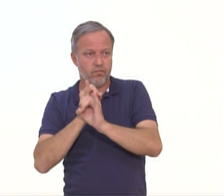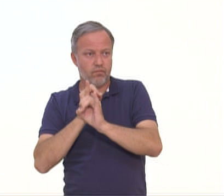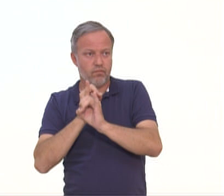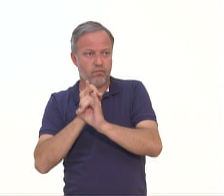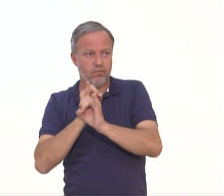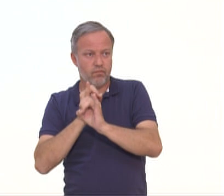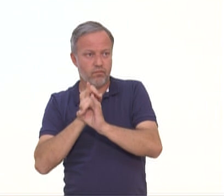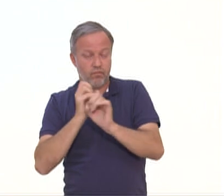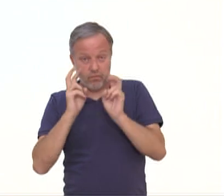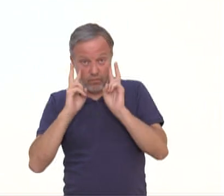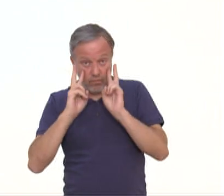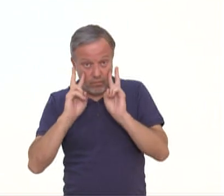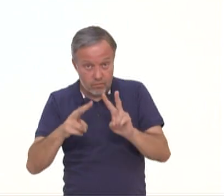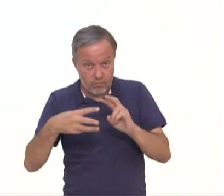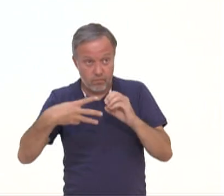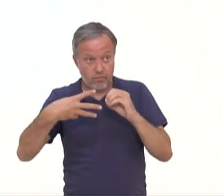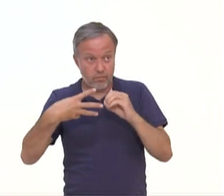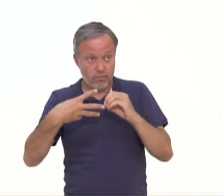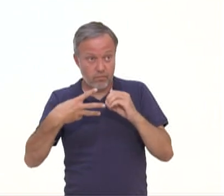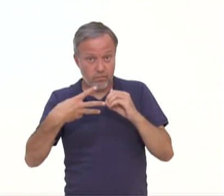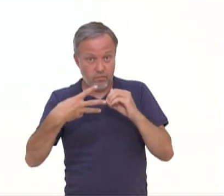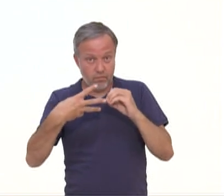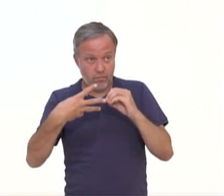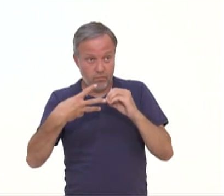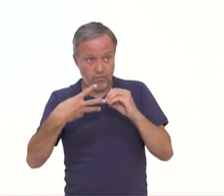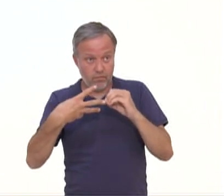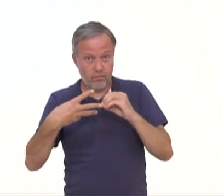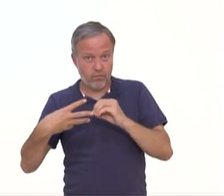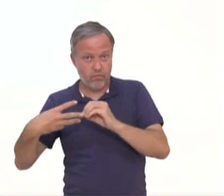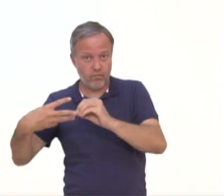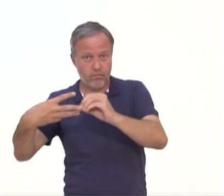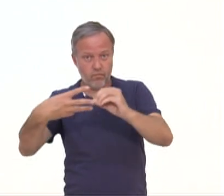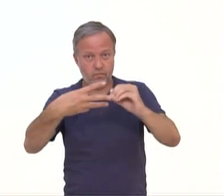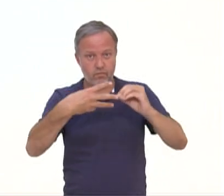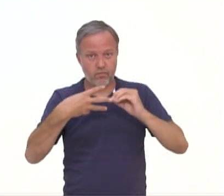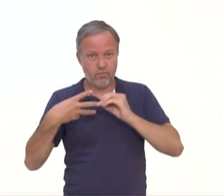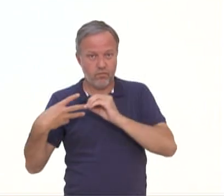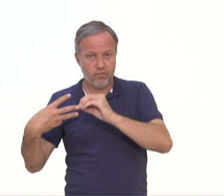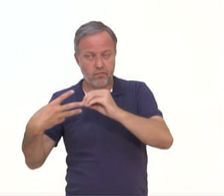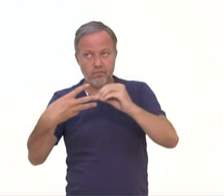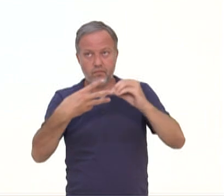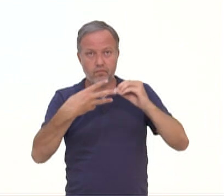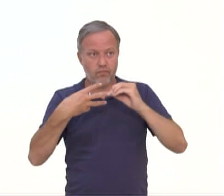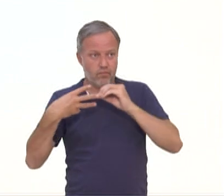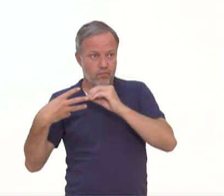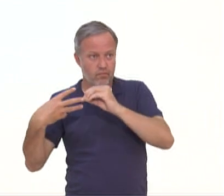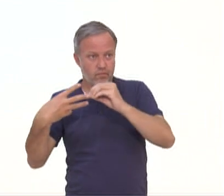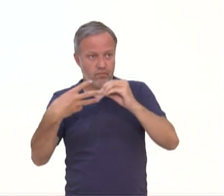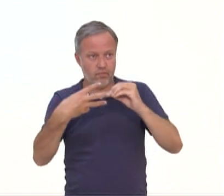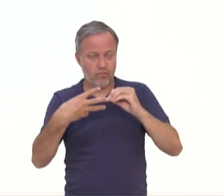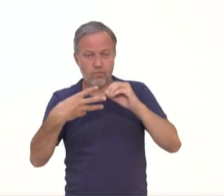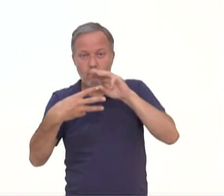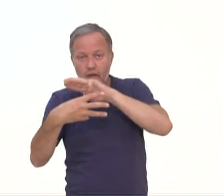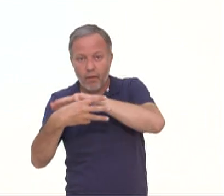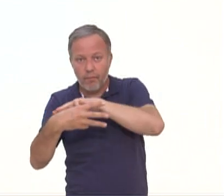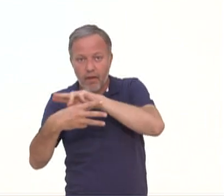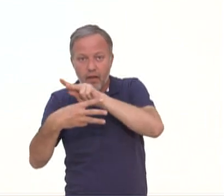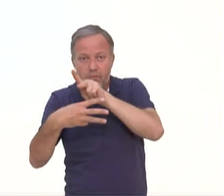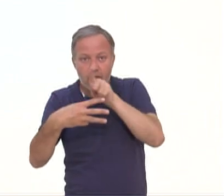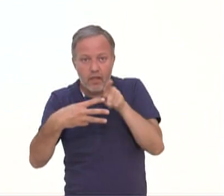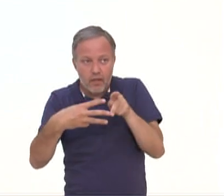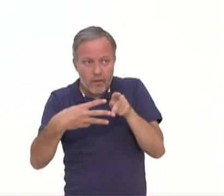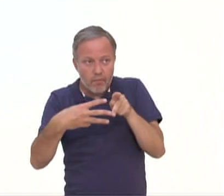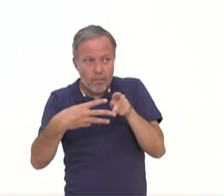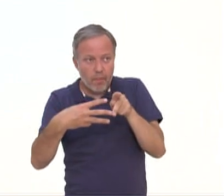seria enxergar uma célula. Essa célula está solta num meio líquido, e nós vemos a membrana dela, no caso dessa célula,